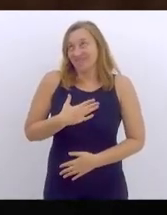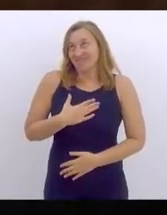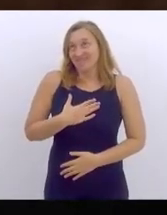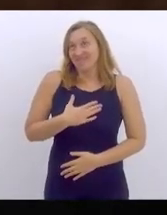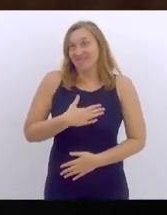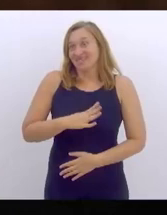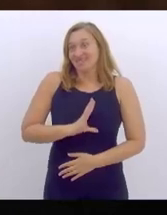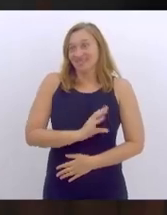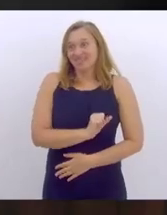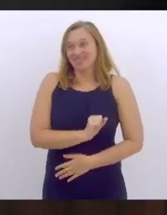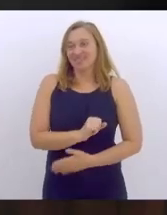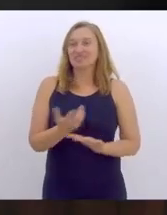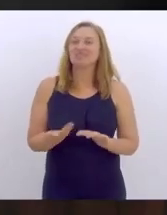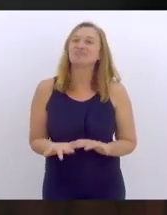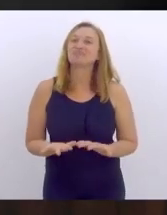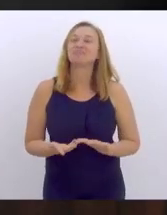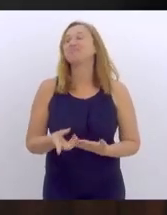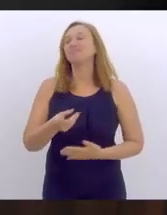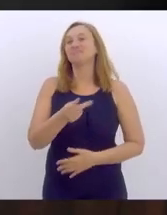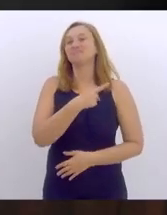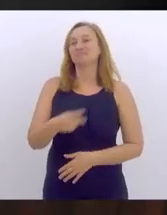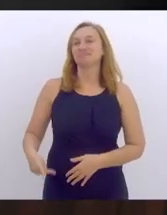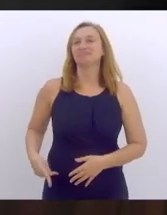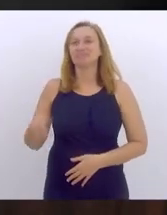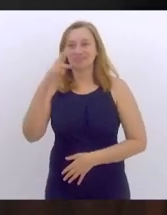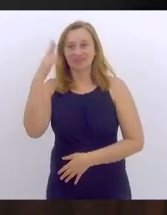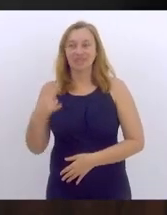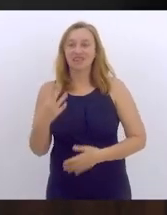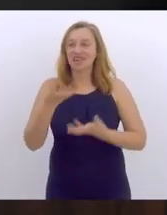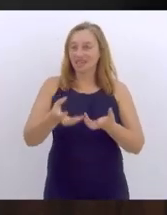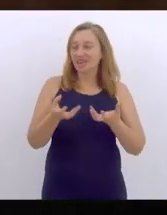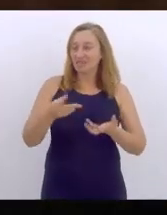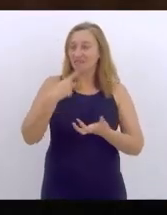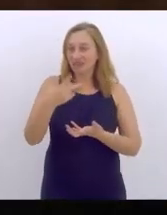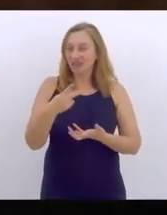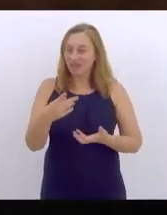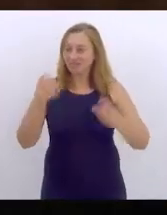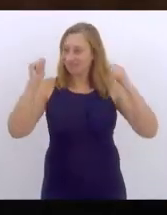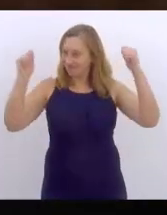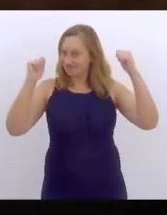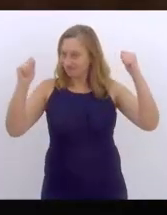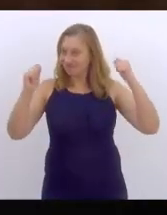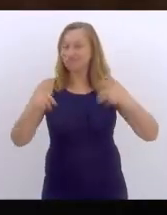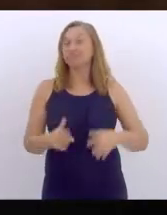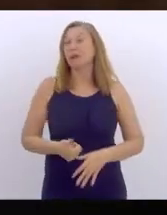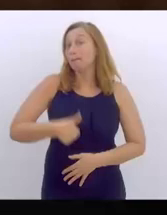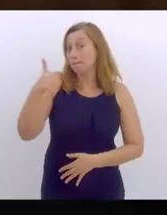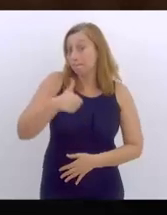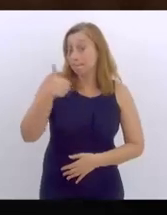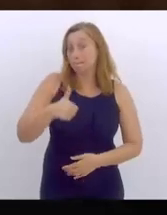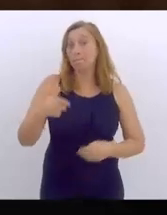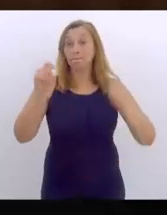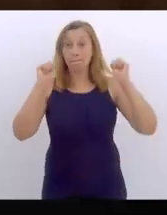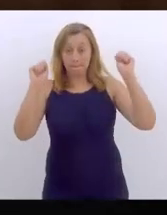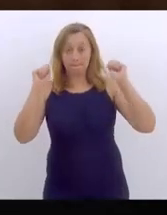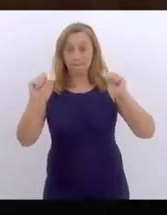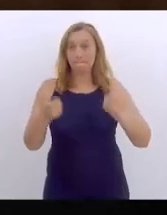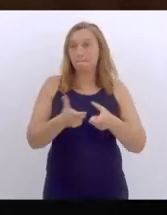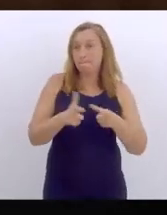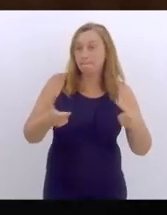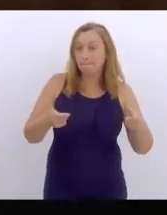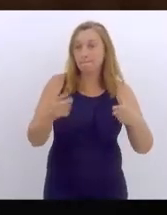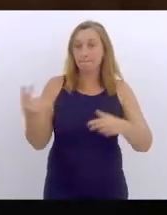verdade. Presidente Renata Souza, eu quero me dirigir às torcidas o seguinte. Veja, primeiro, as torcidas têm um grande